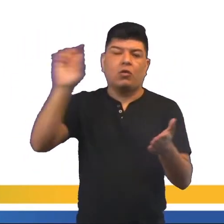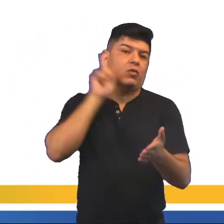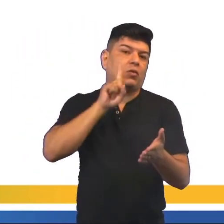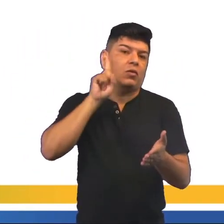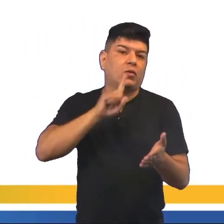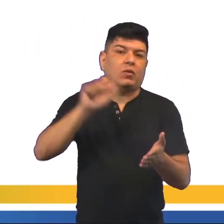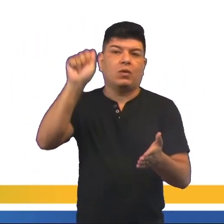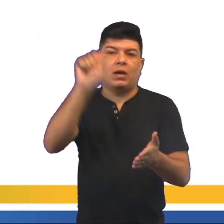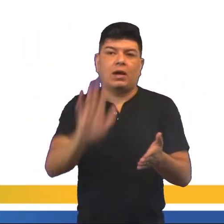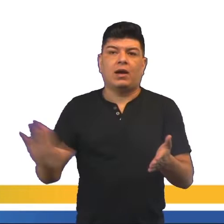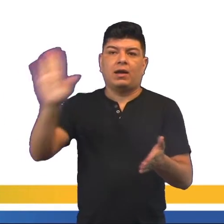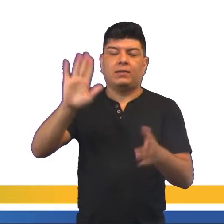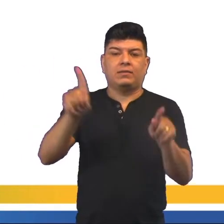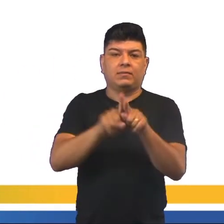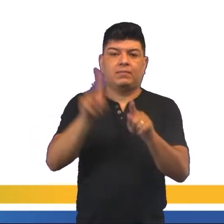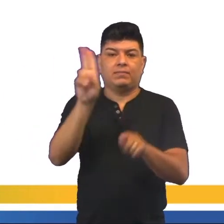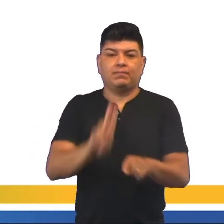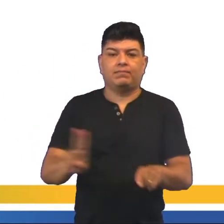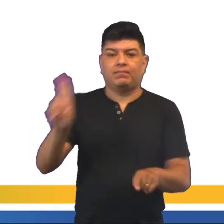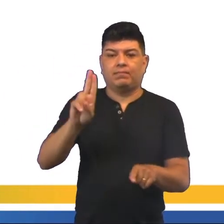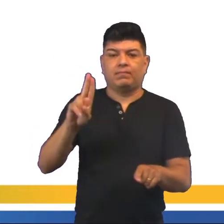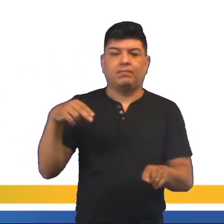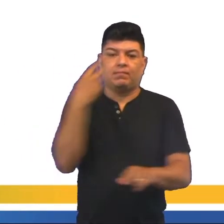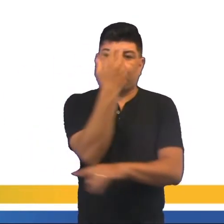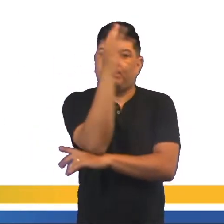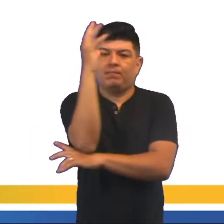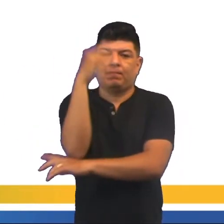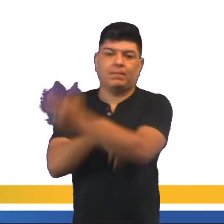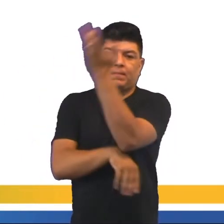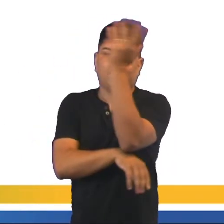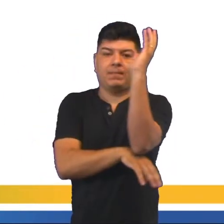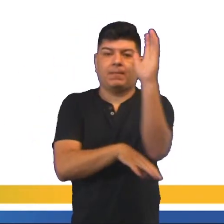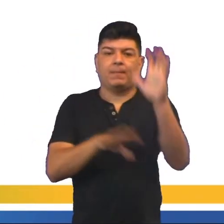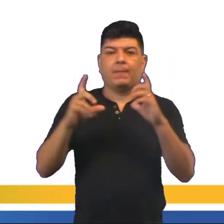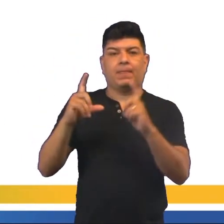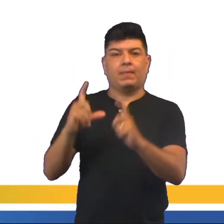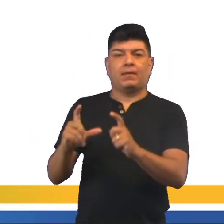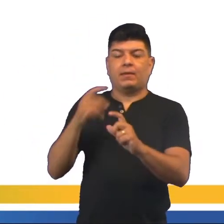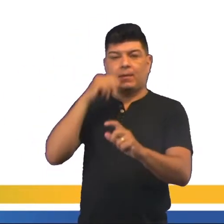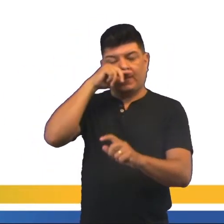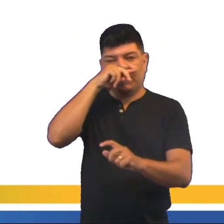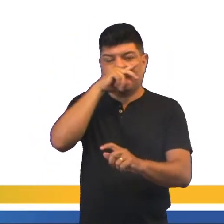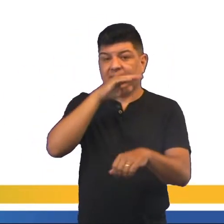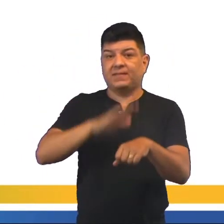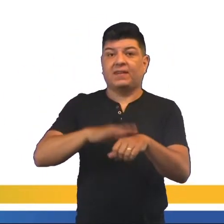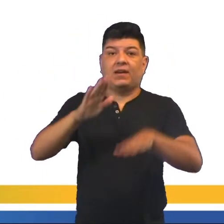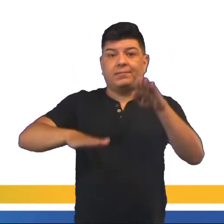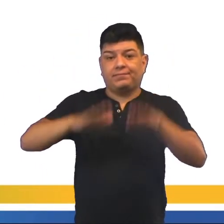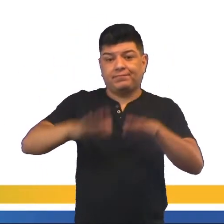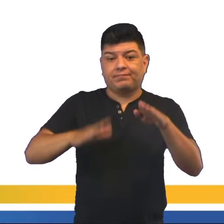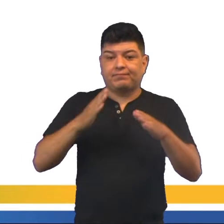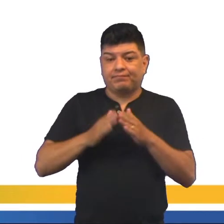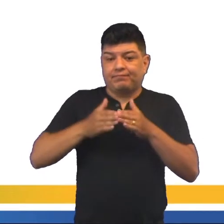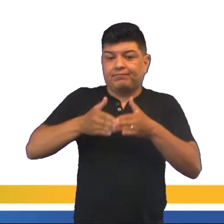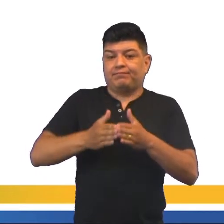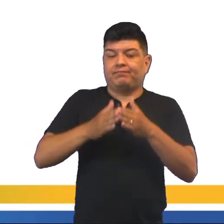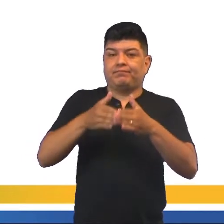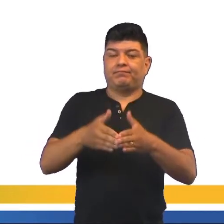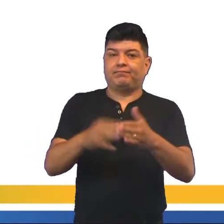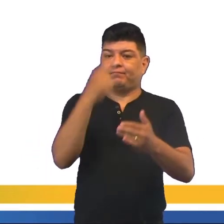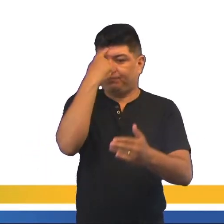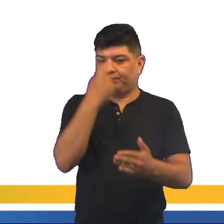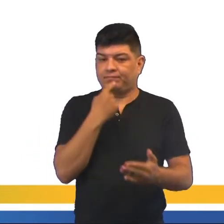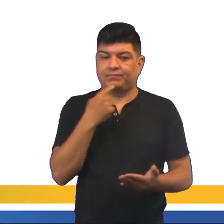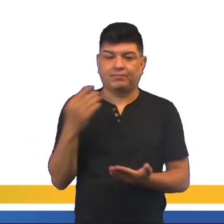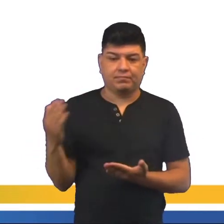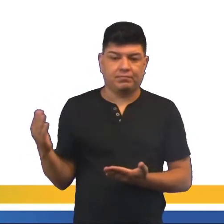da Ásia, para poder usufruir um pouco da natureza. Nessas regiões onde muitas das vezes são barcos, como é o caso da figura que